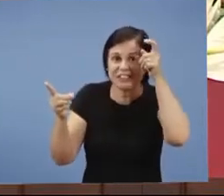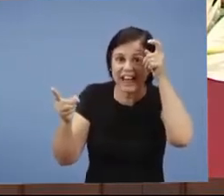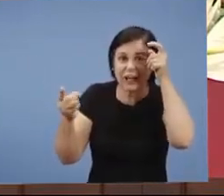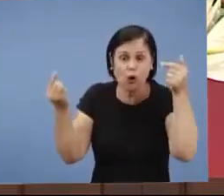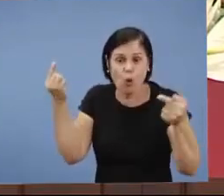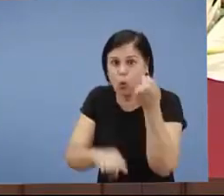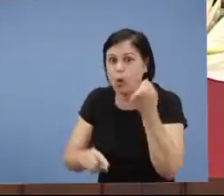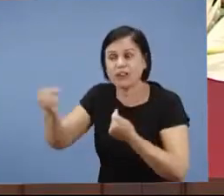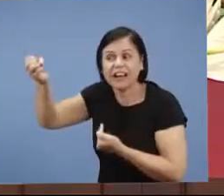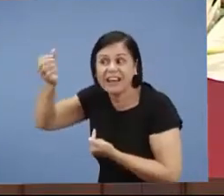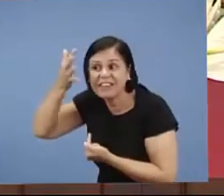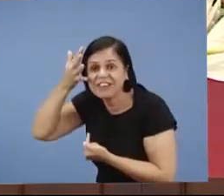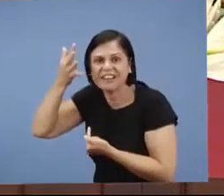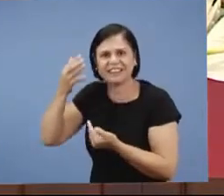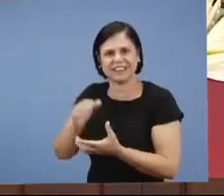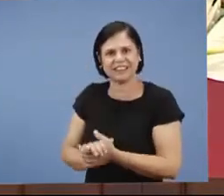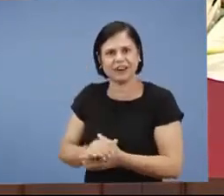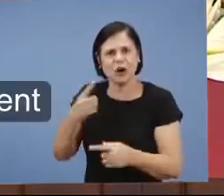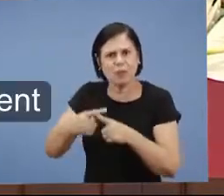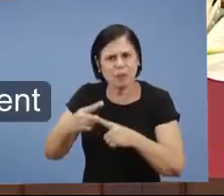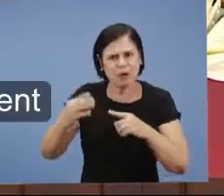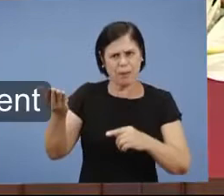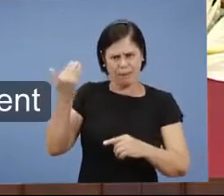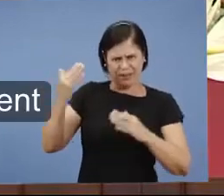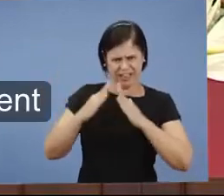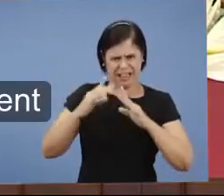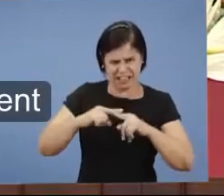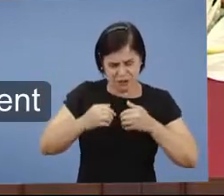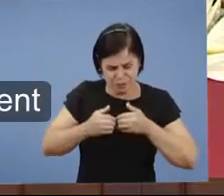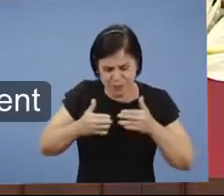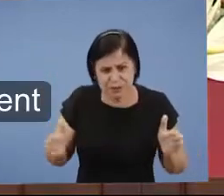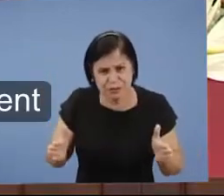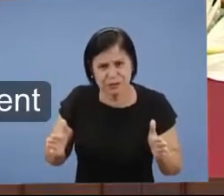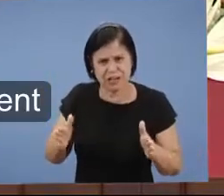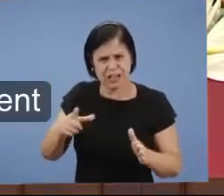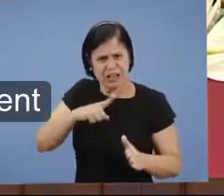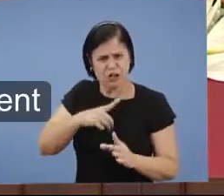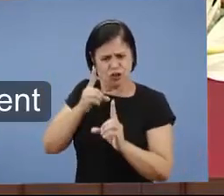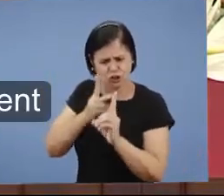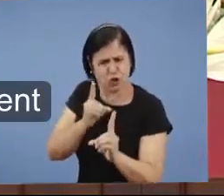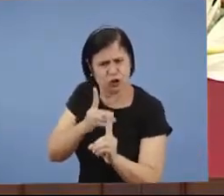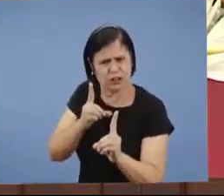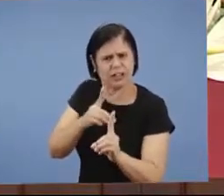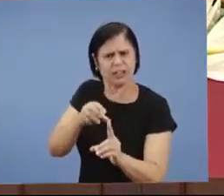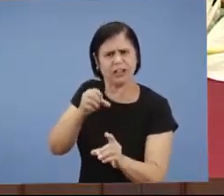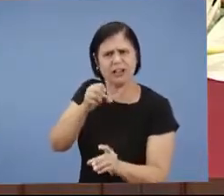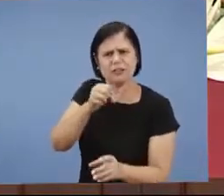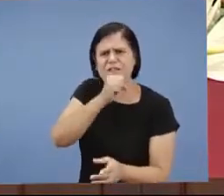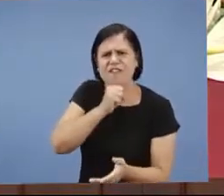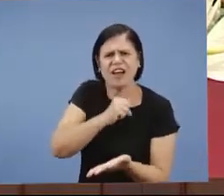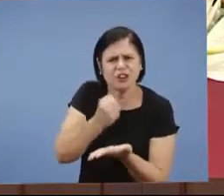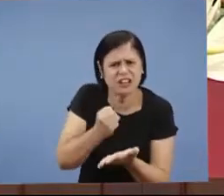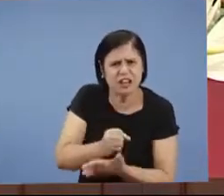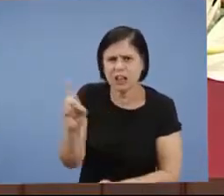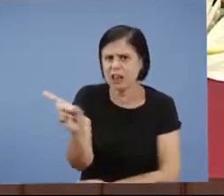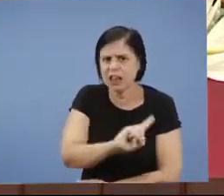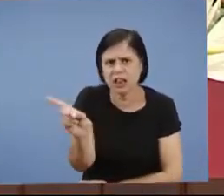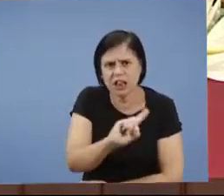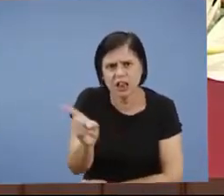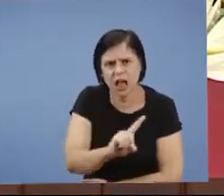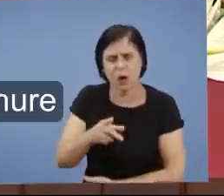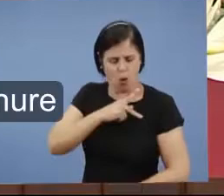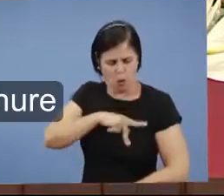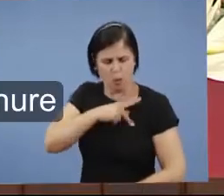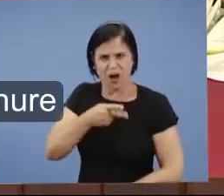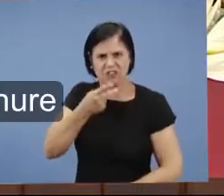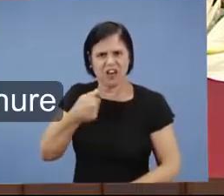doutrina. Por quê? Porque a igreja primitiva, ela não trouxe uma doutrina do Velho Testamento, não. Pelo contrário, Paulo